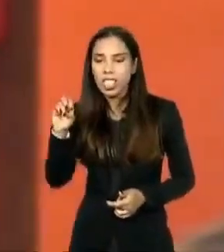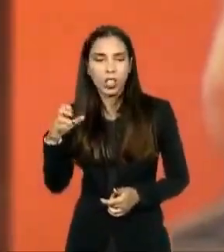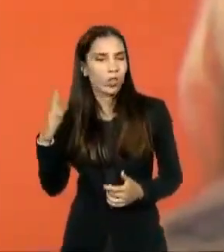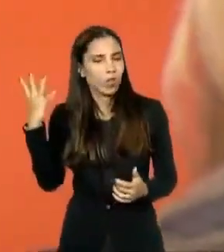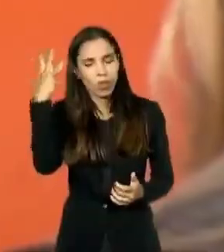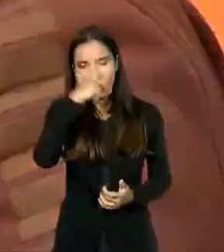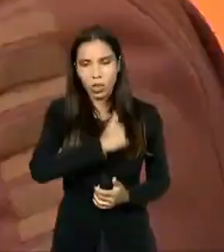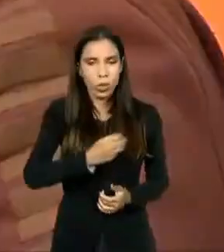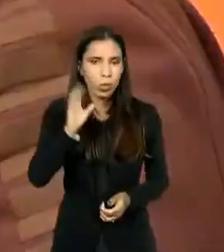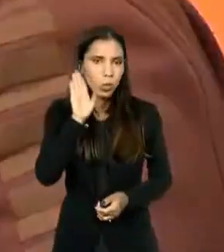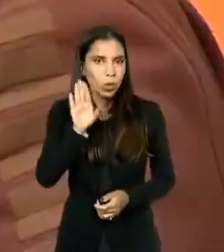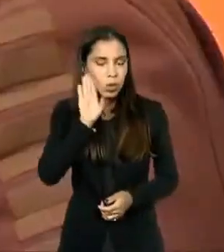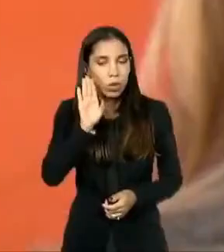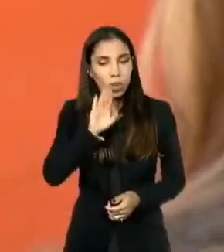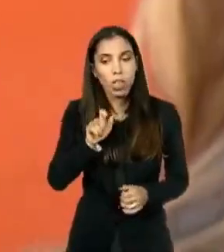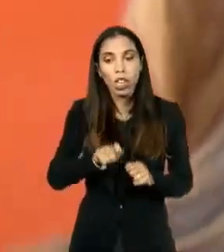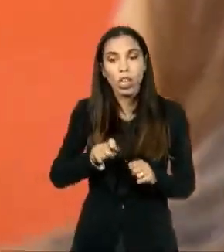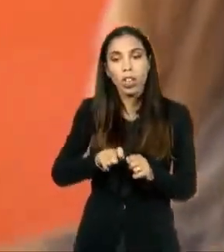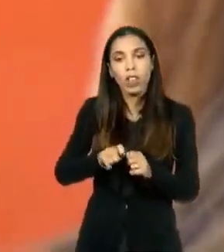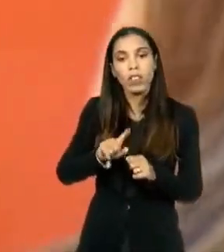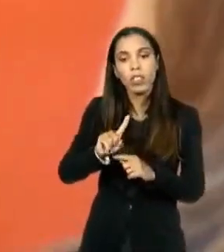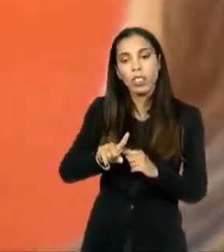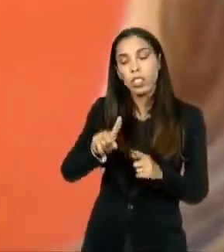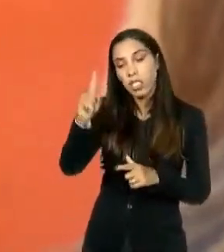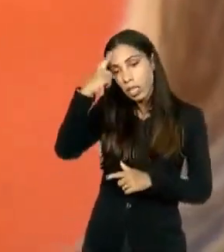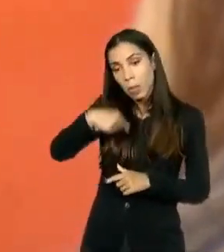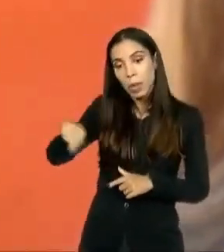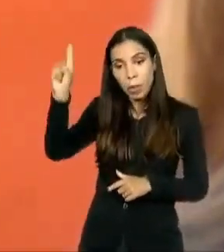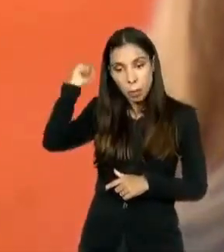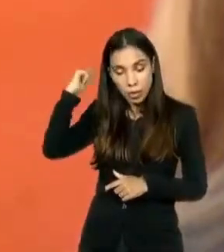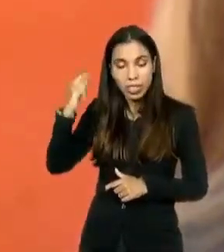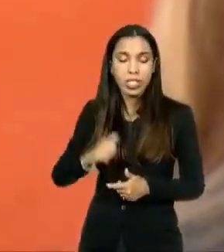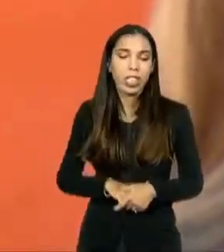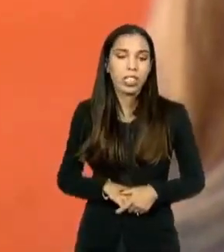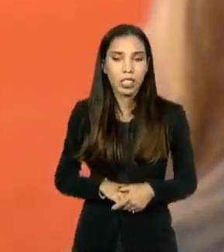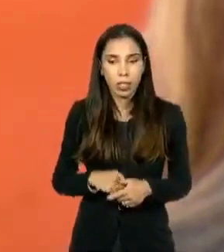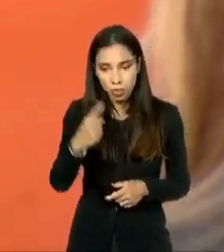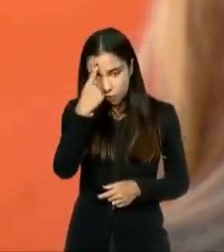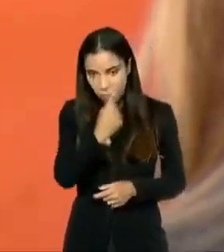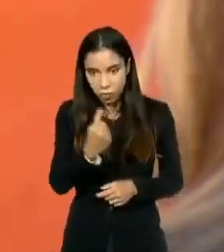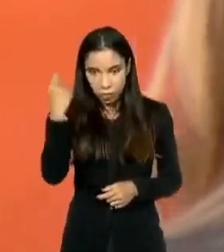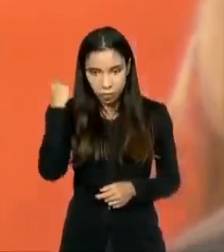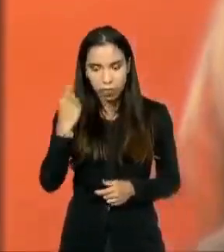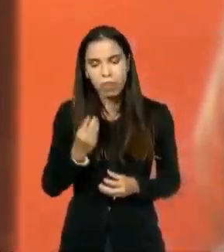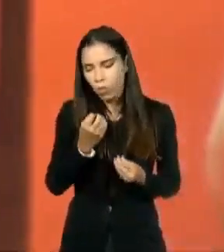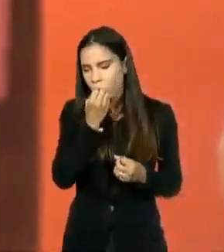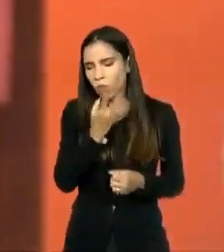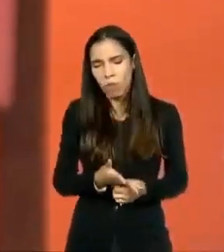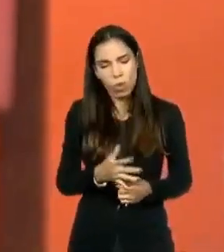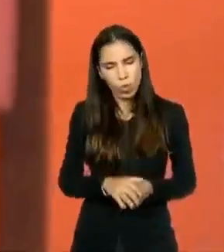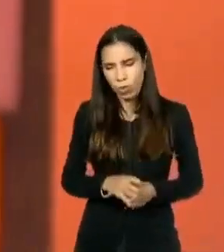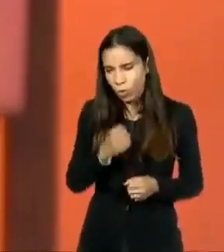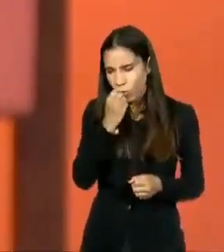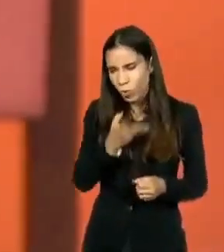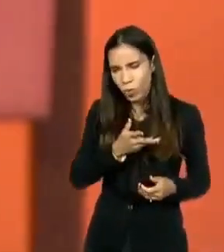muito bacana. E fiz no Nós do Morro também, semana passada. E é muito bem recebido, sabe? Muito